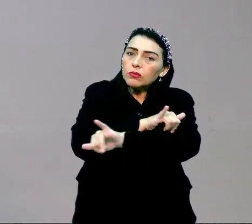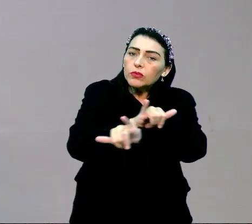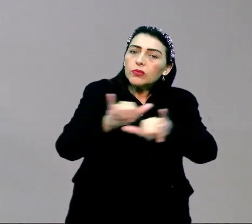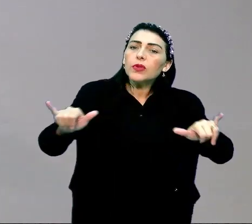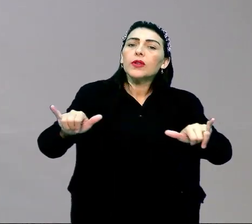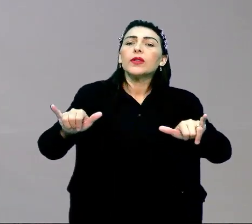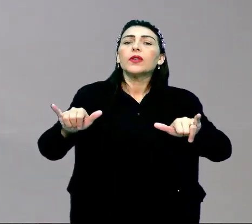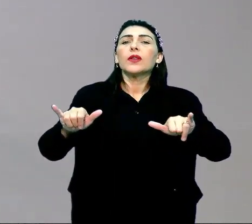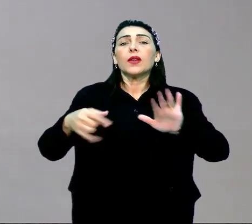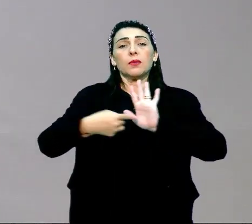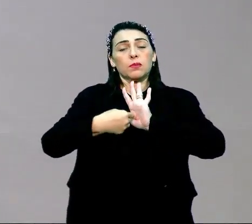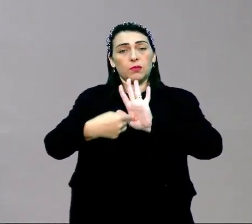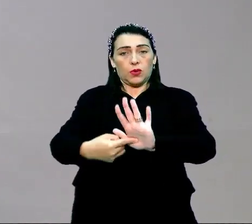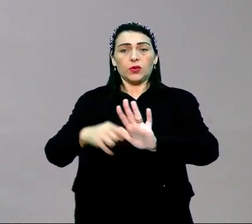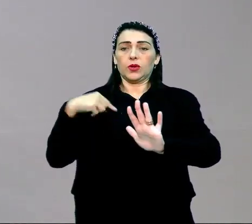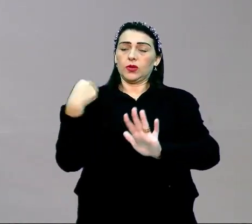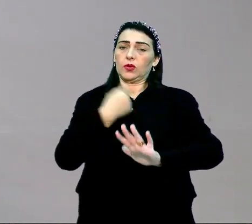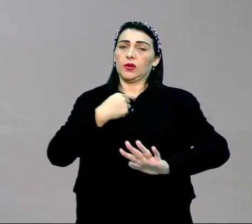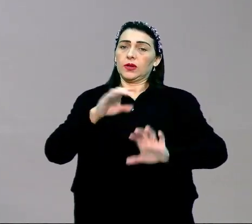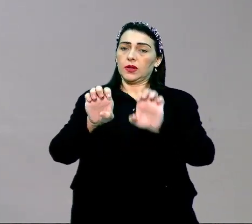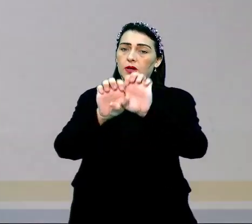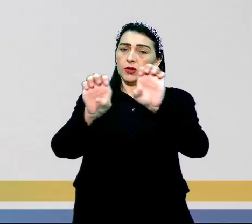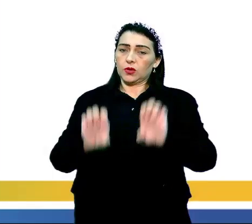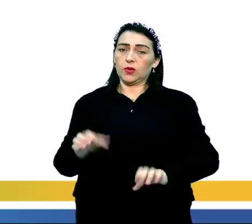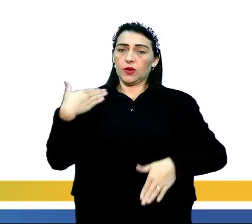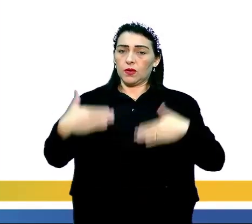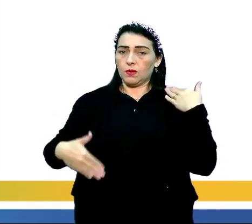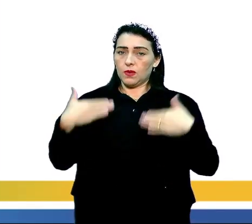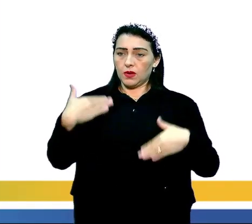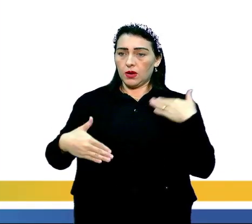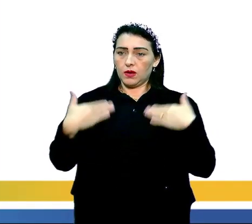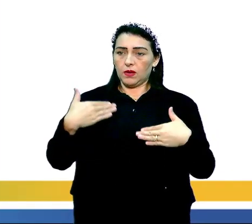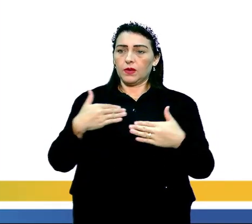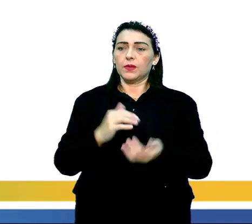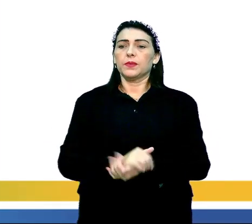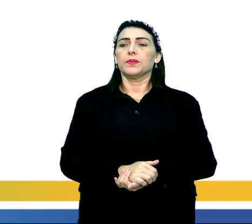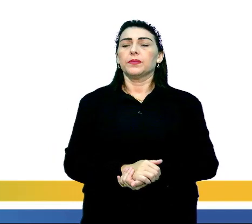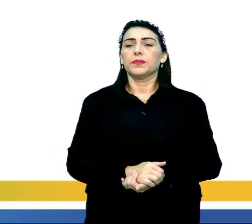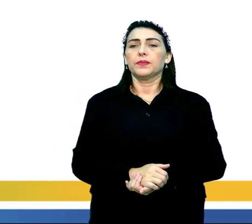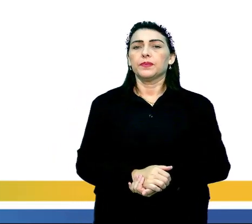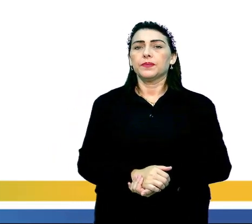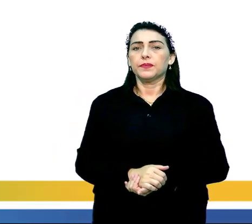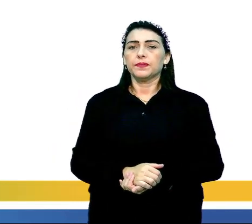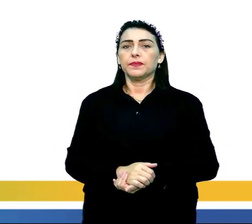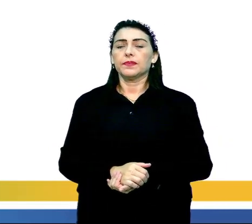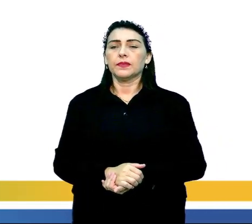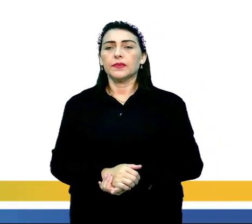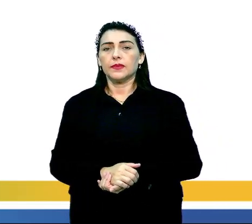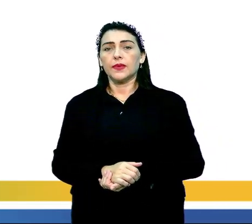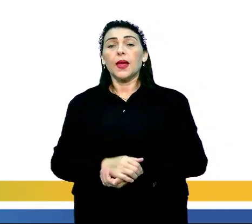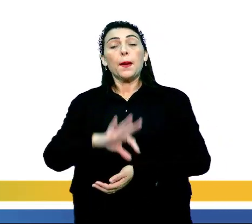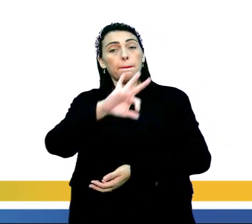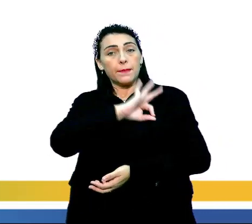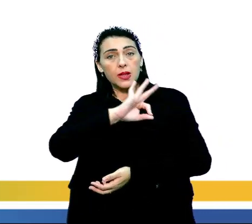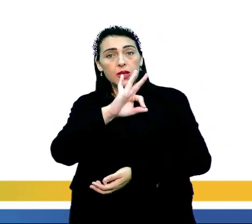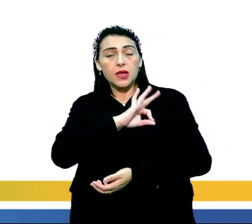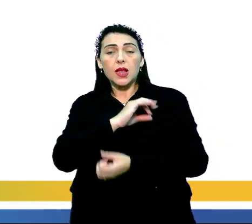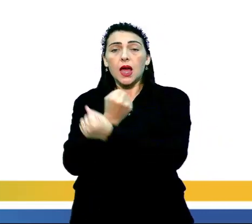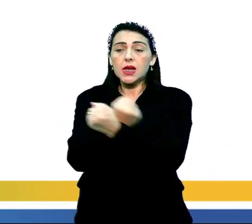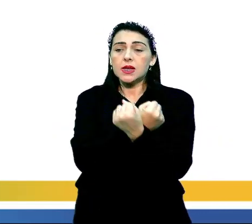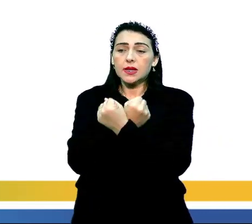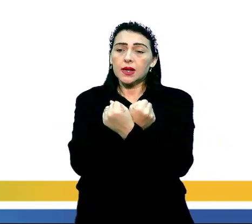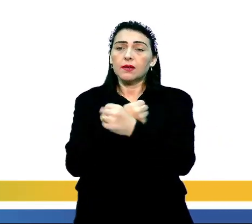e reverbera em nossa estrutura. Tranquilo? Então é esse direcionamento do imaterial. Militar e